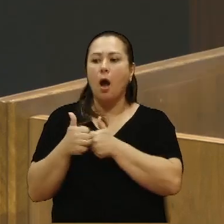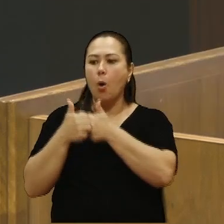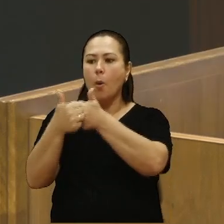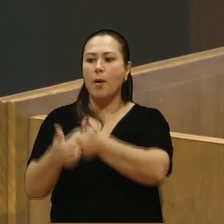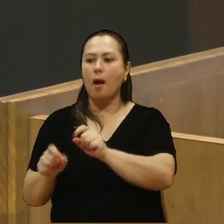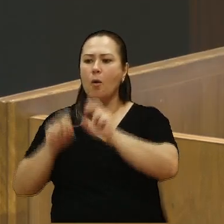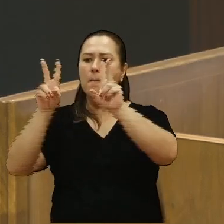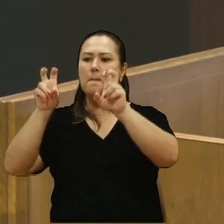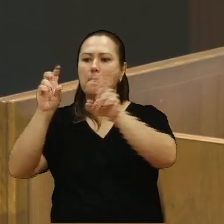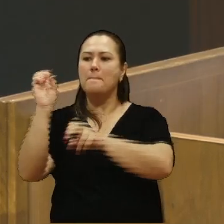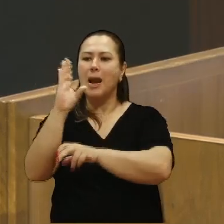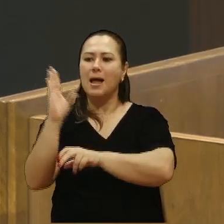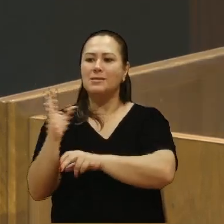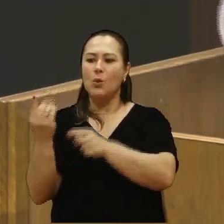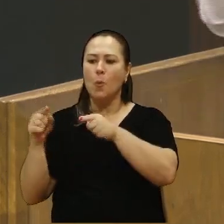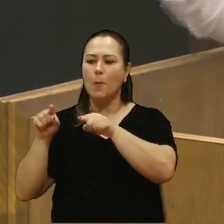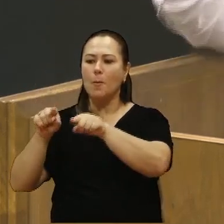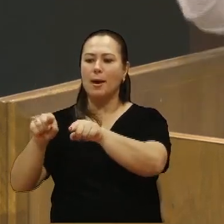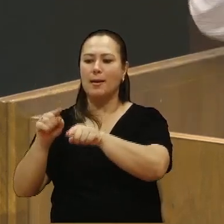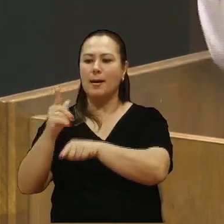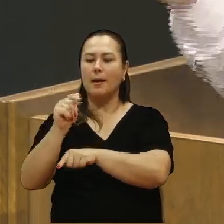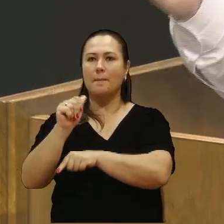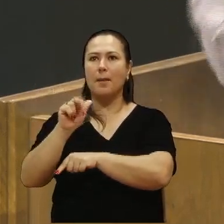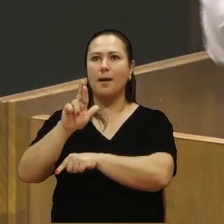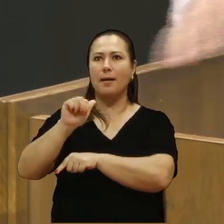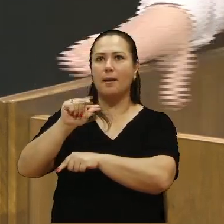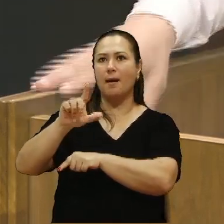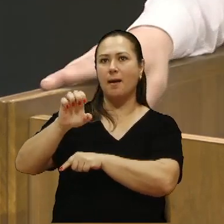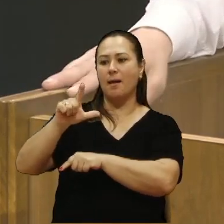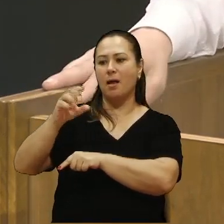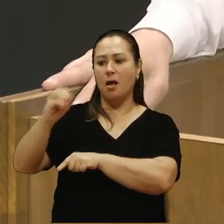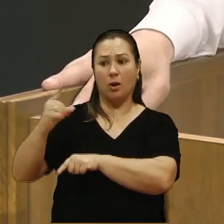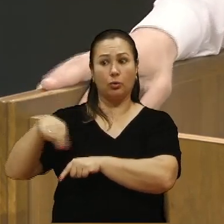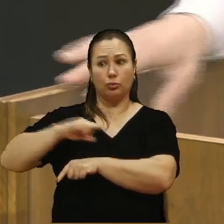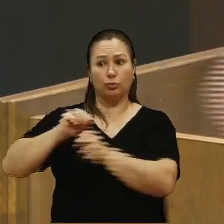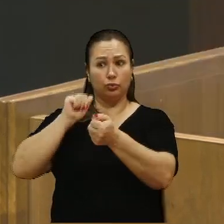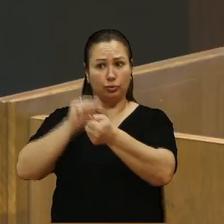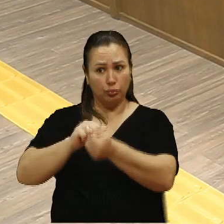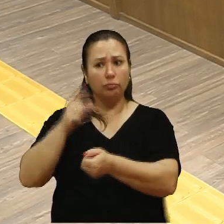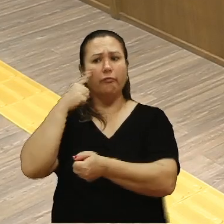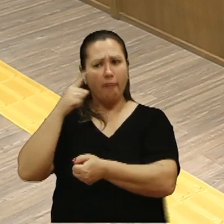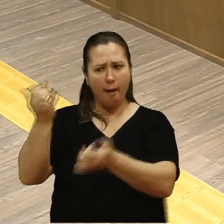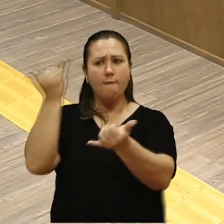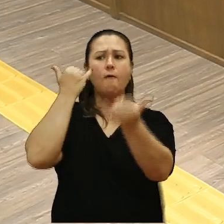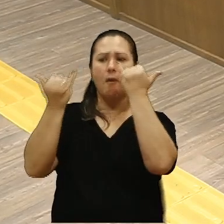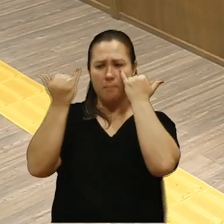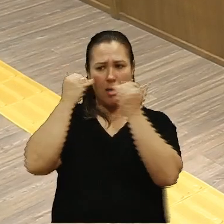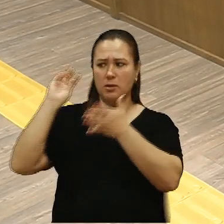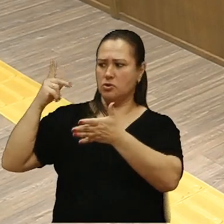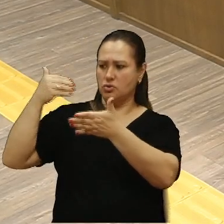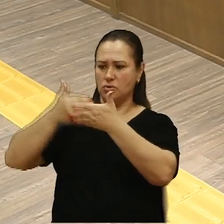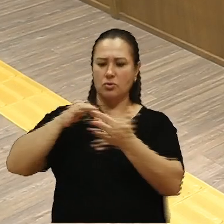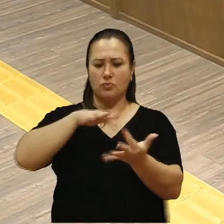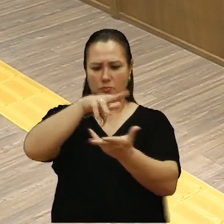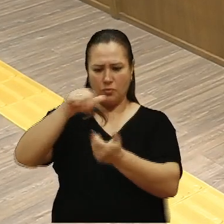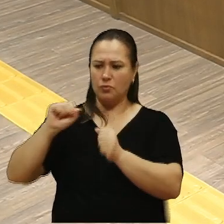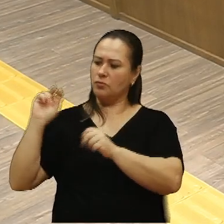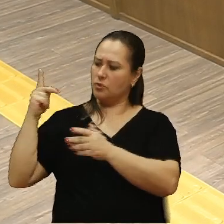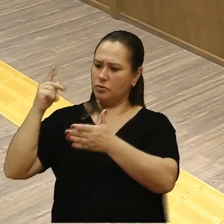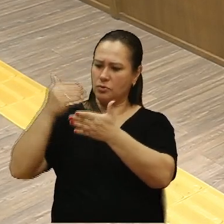todos ficarão mais informados da história do mundo e da história do Brasil. Muito obrigado, presidente. Obrigado, vereador Ramon. Com a palavra, a vereadora Estela